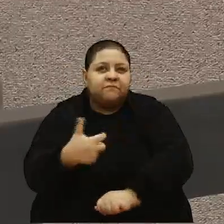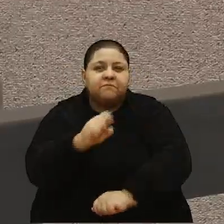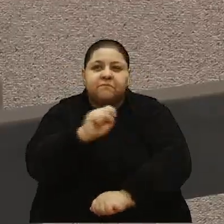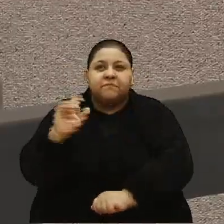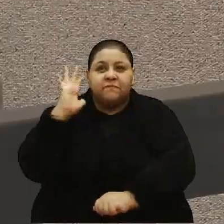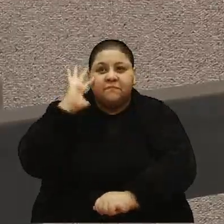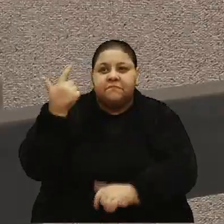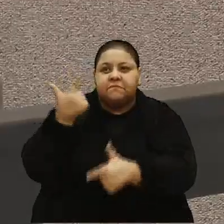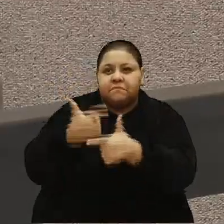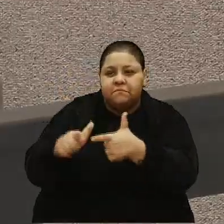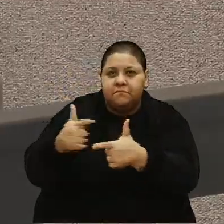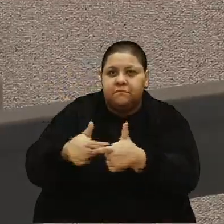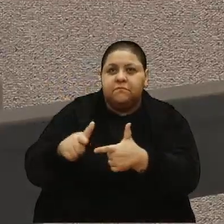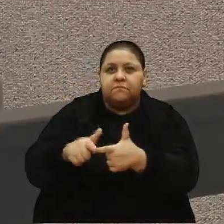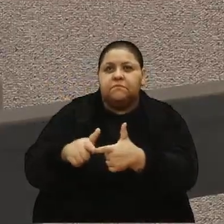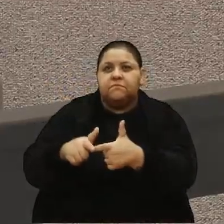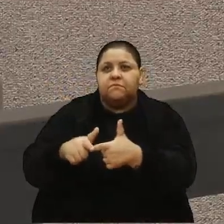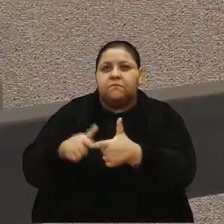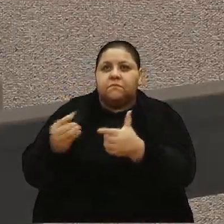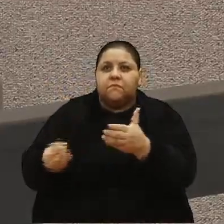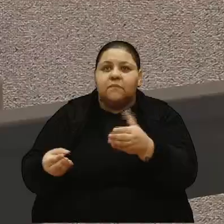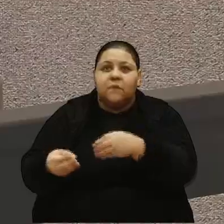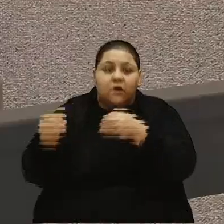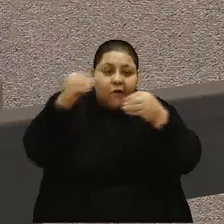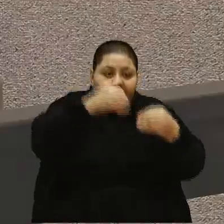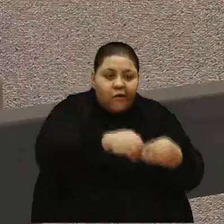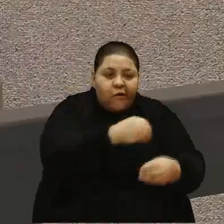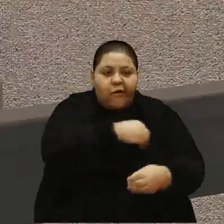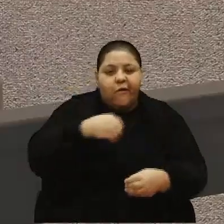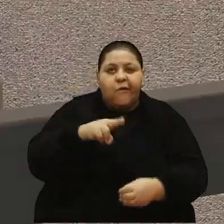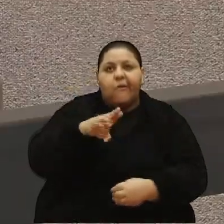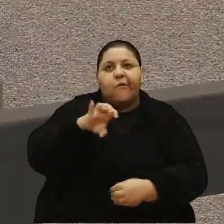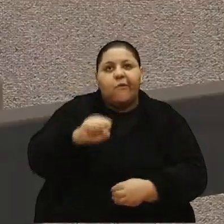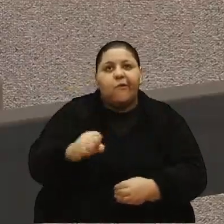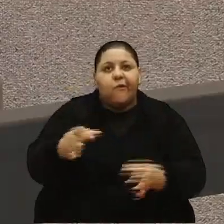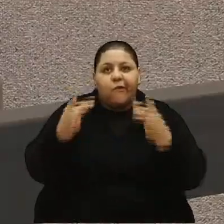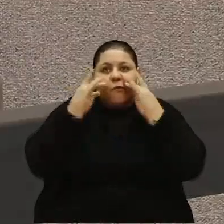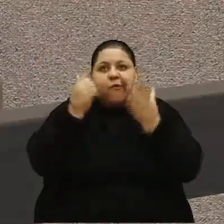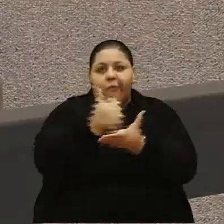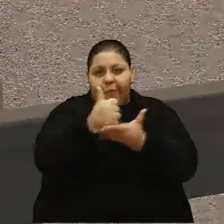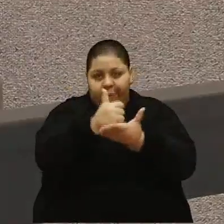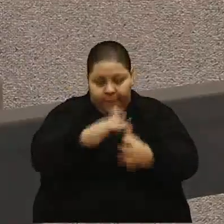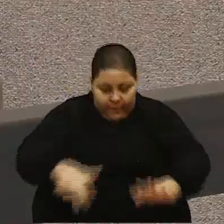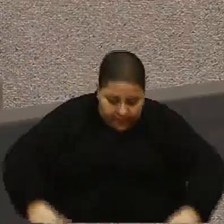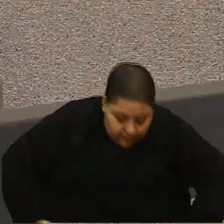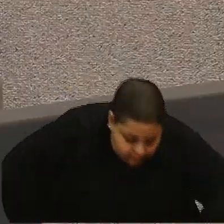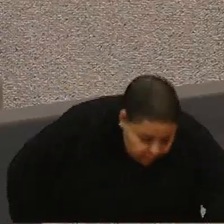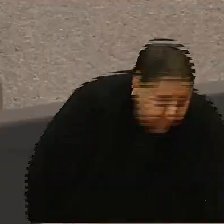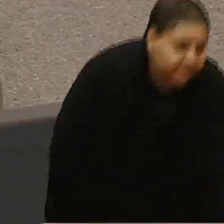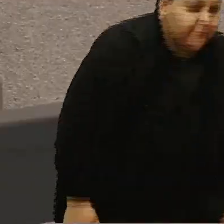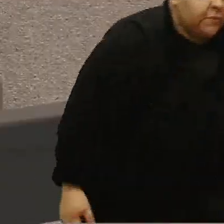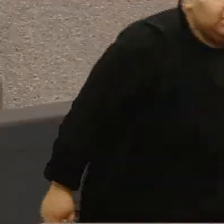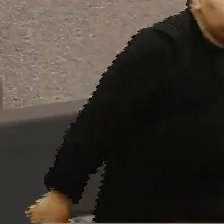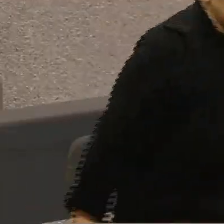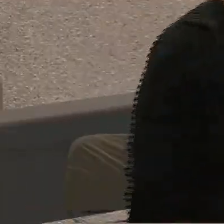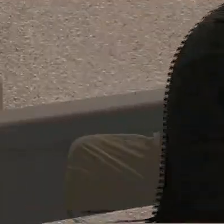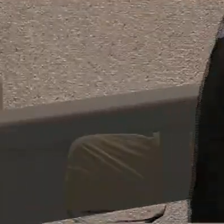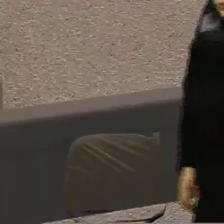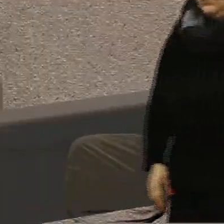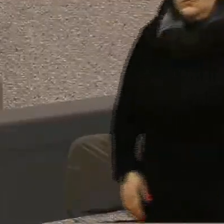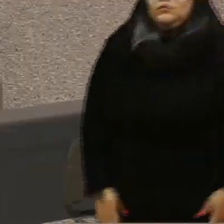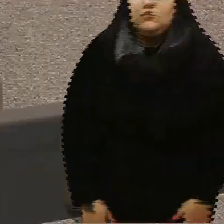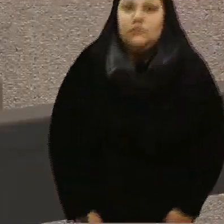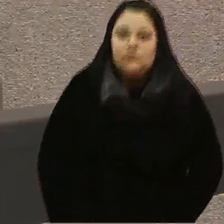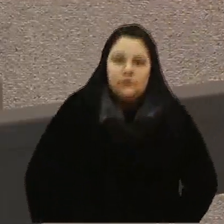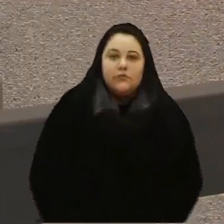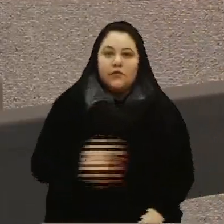o problema na causa, que é colocar médicos dentro das UBSs na atenção básica. Isso eu falei e reafirmo. Eu não estou